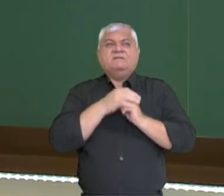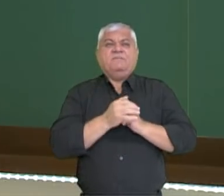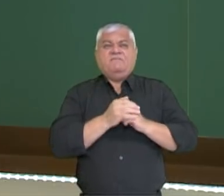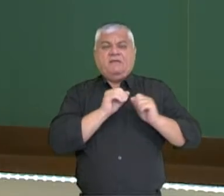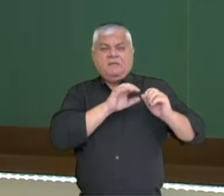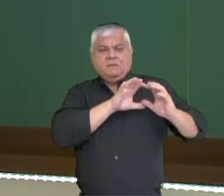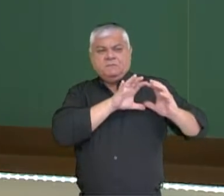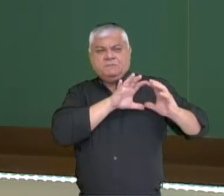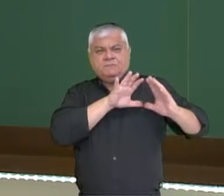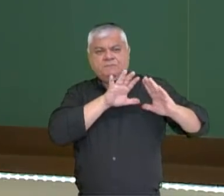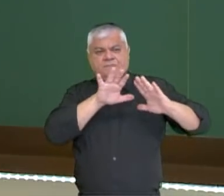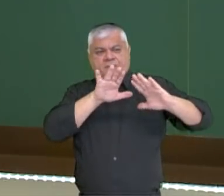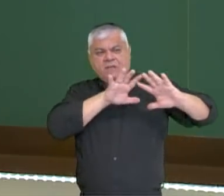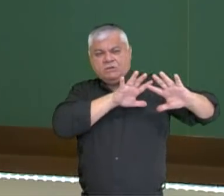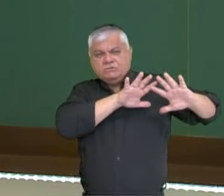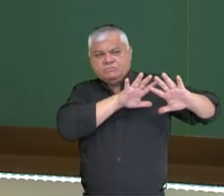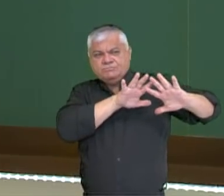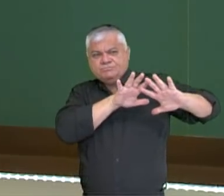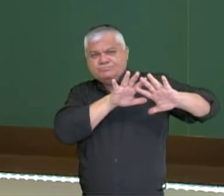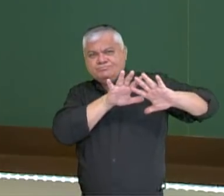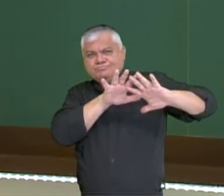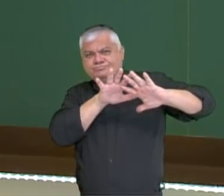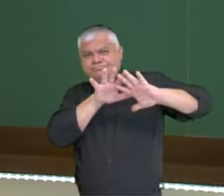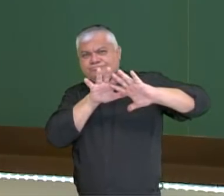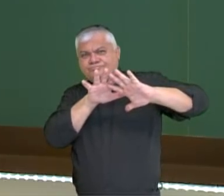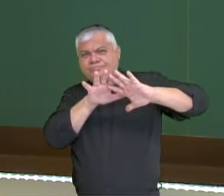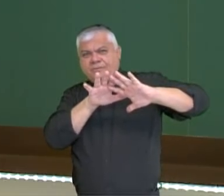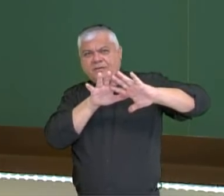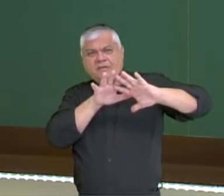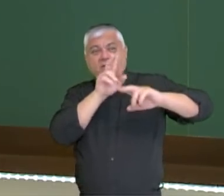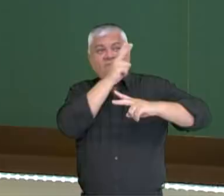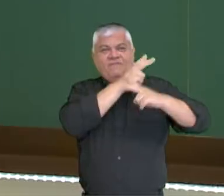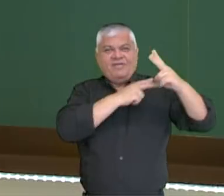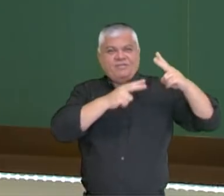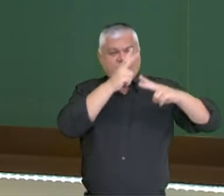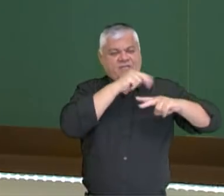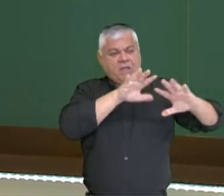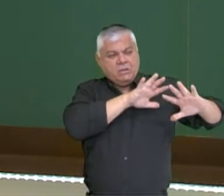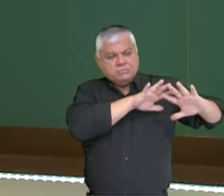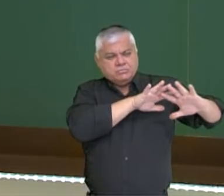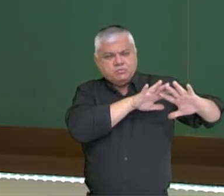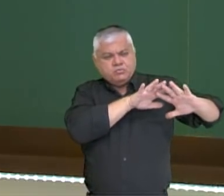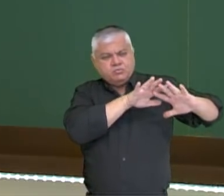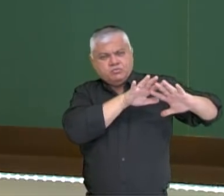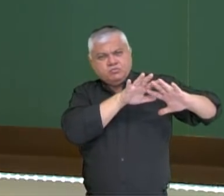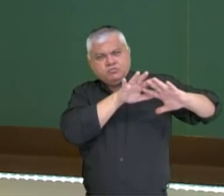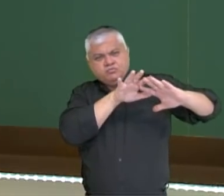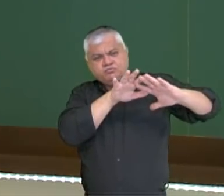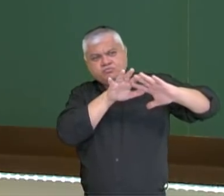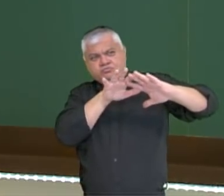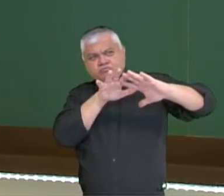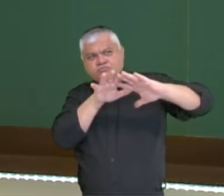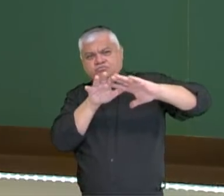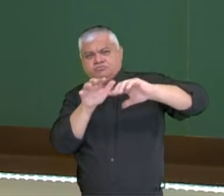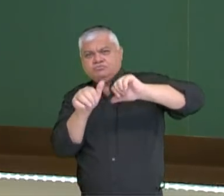específicas é empurrado de uma área para outra do planeta pelos ventos. E isso vai fazer com que em alguns momentos